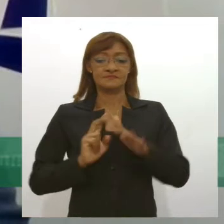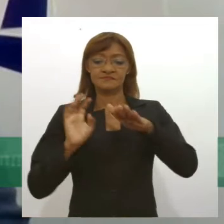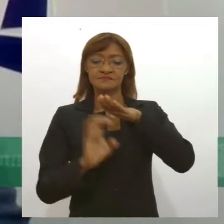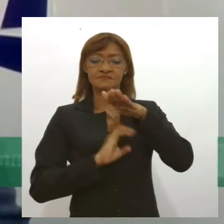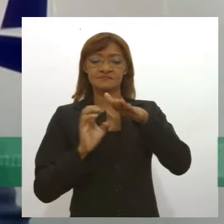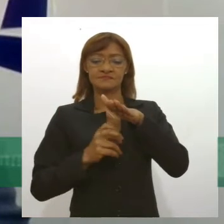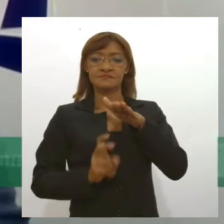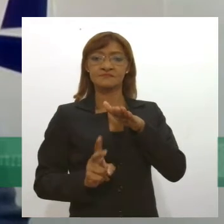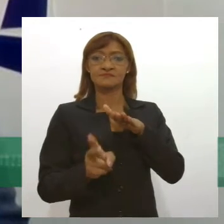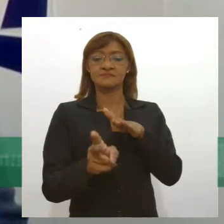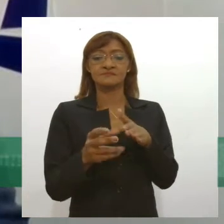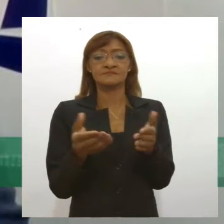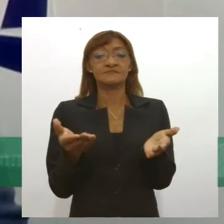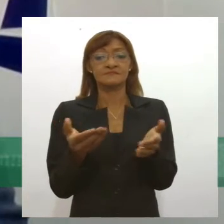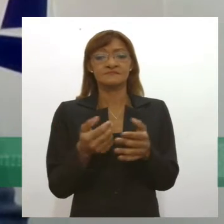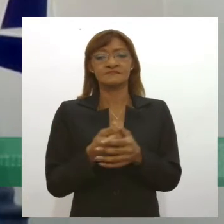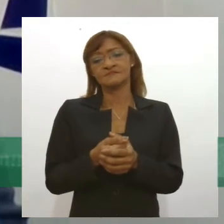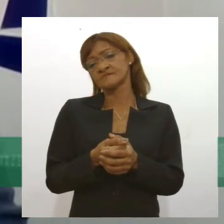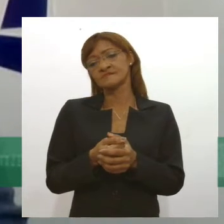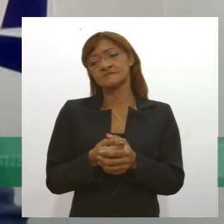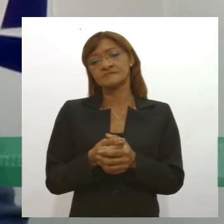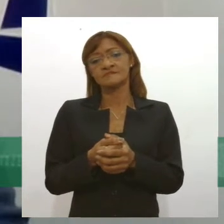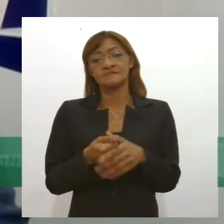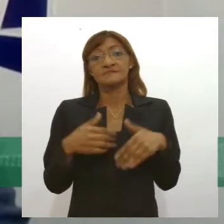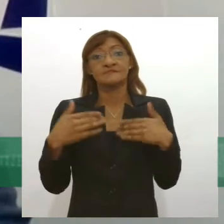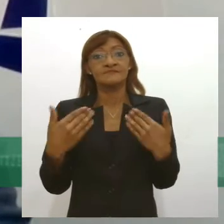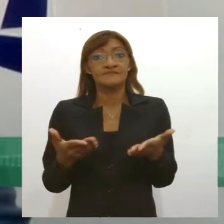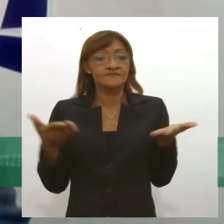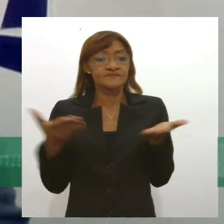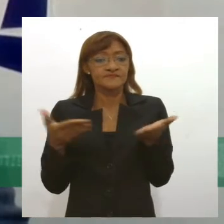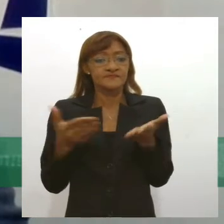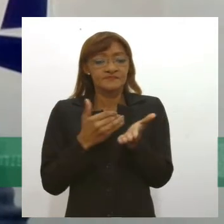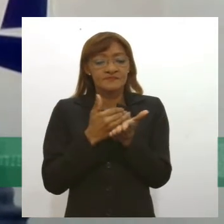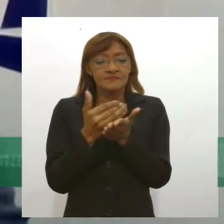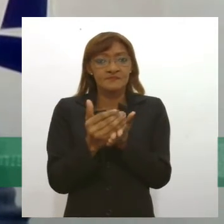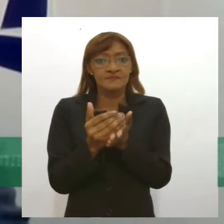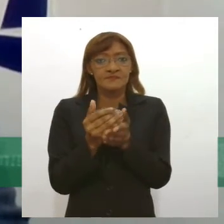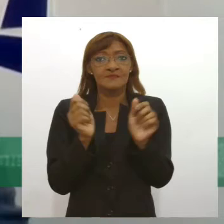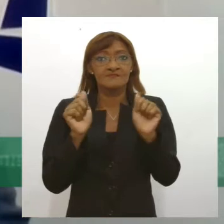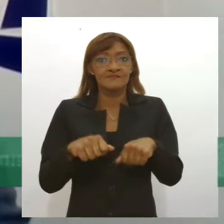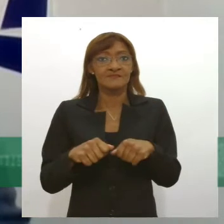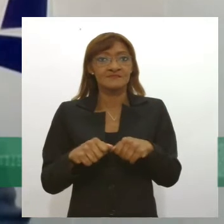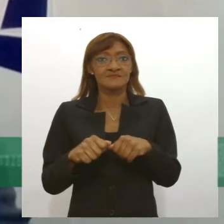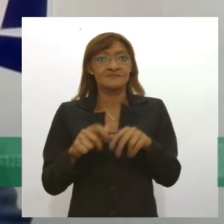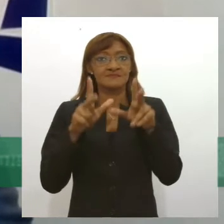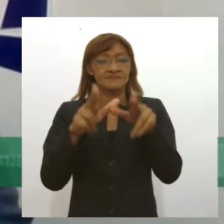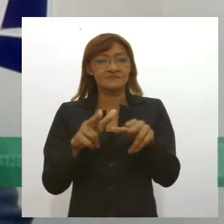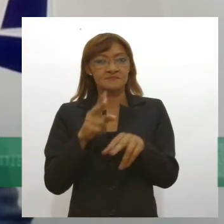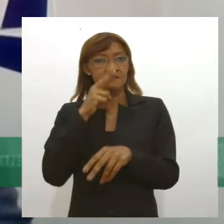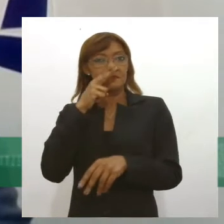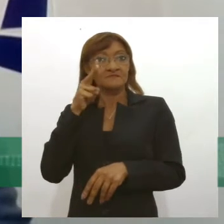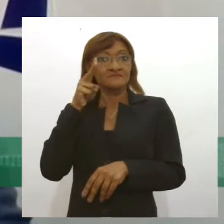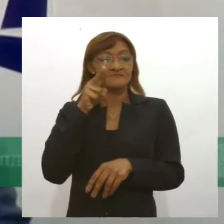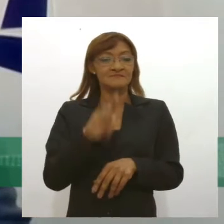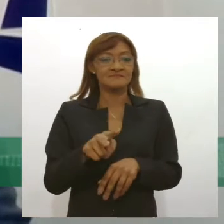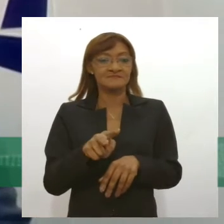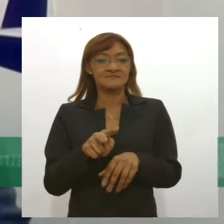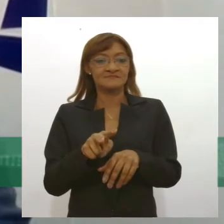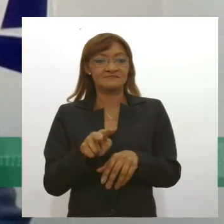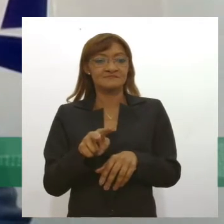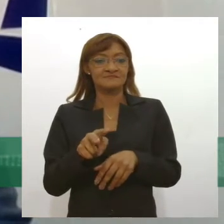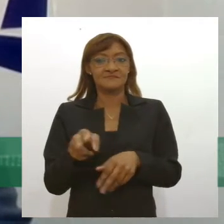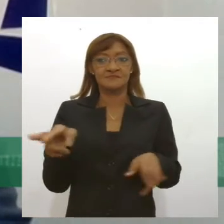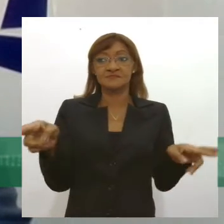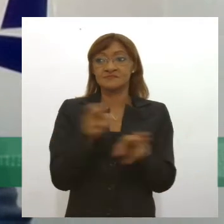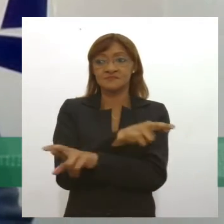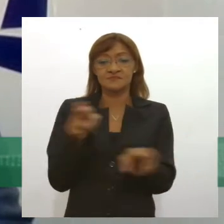né? E o Stock Options é uma forma de gerar uma conexão muito forte entre esse